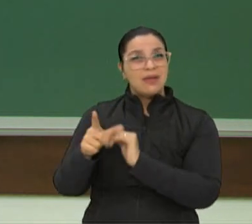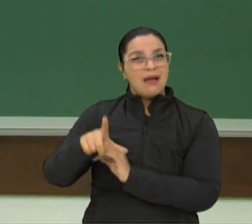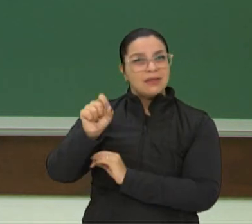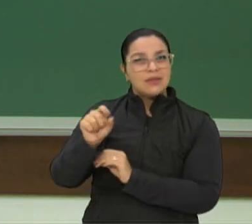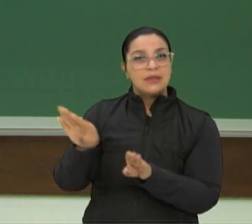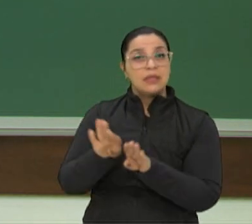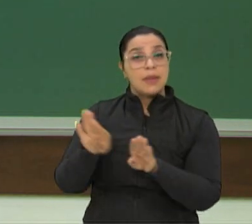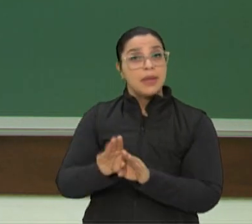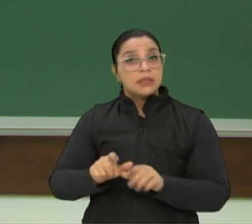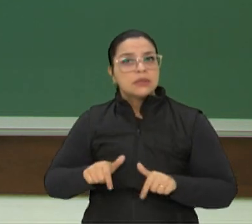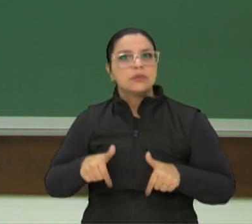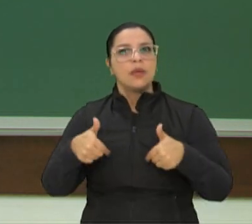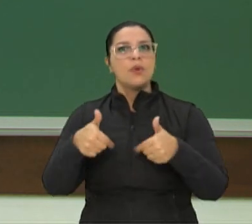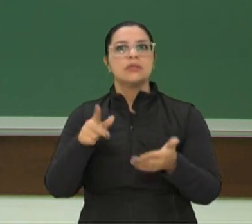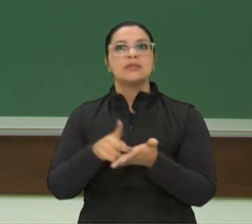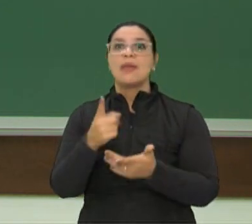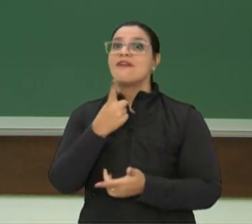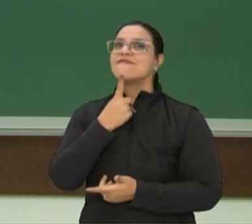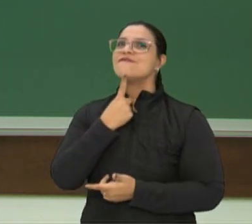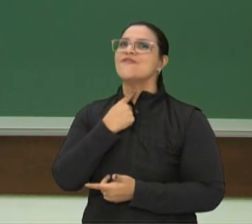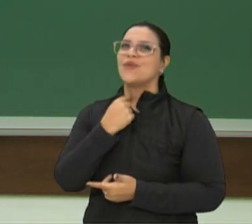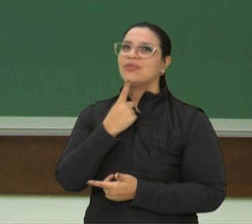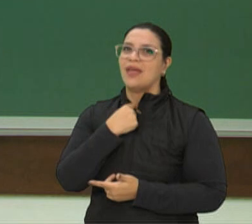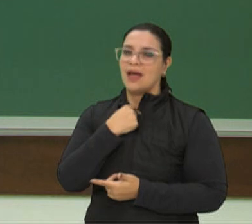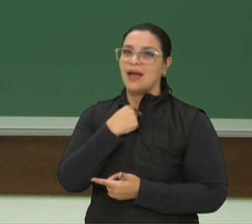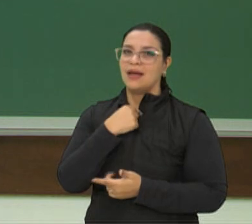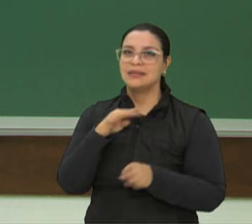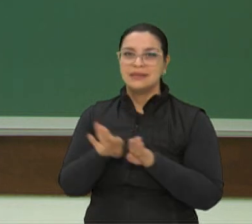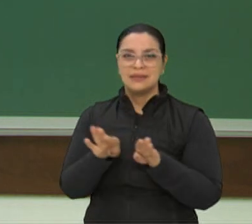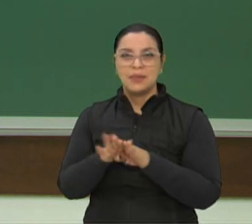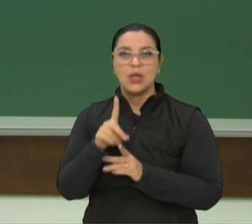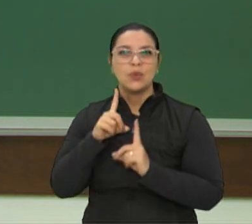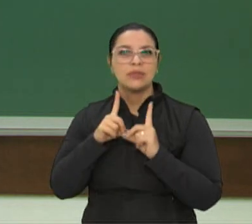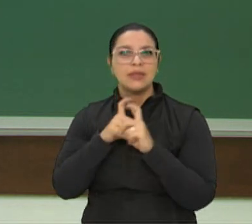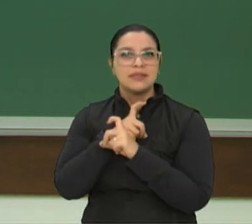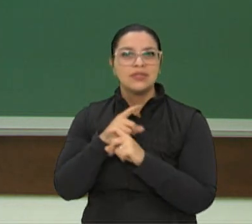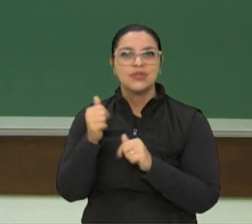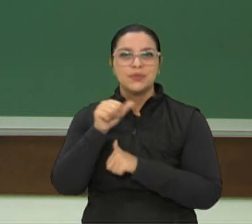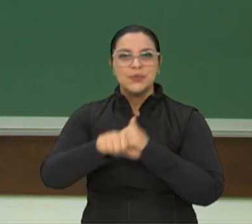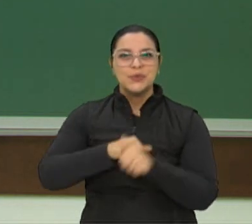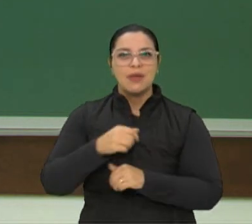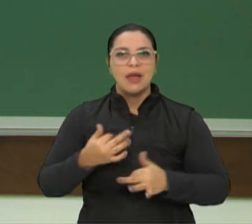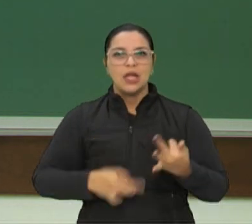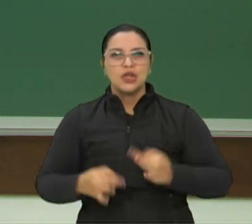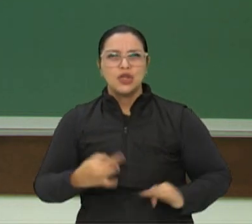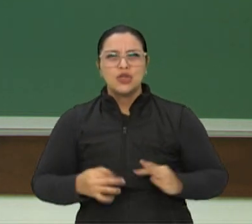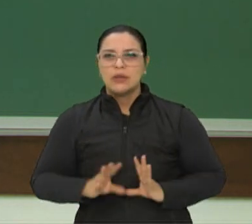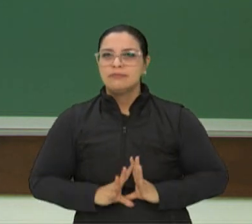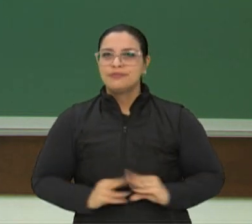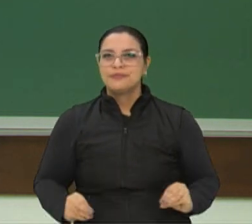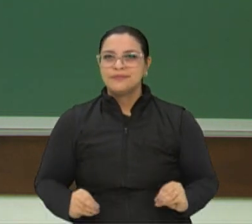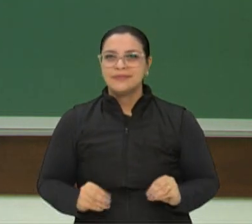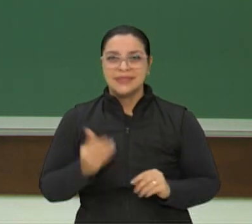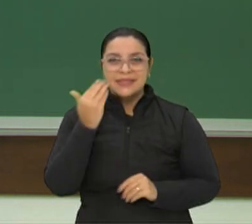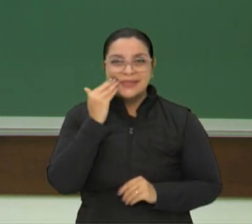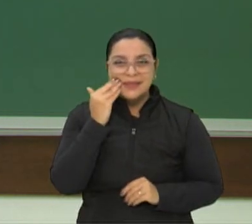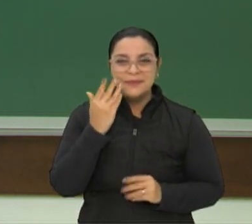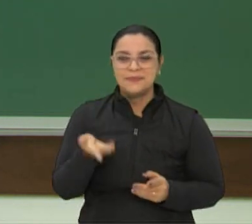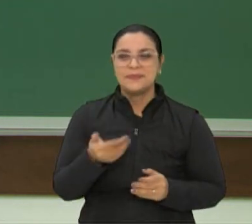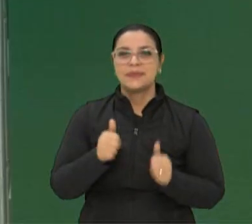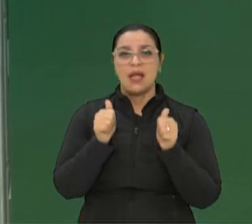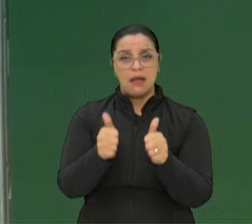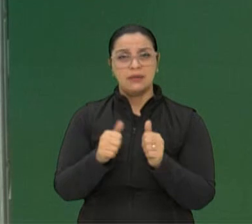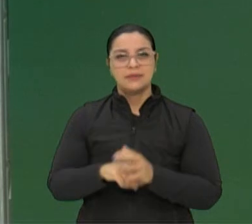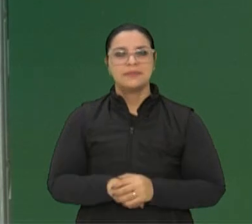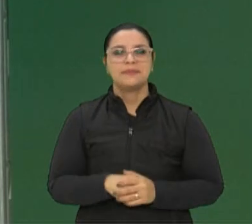impulso da sua ação ainda é uma vontade, ainda é um desejo. O desejo de sarar a dor de barriga, por exemplo, tá? Ficou claro esse exemplo aí? Então,